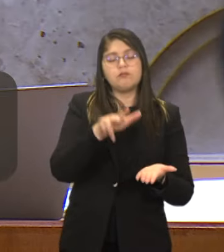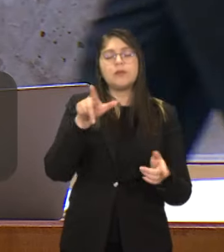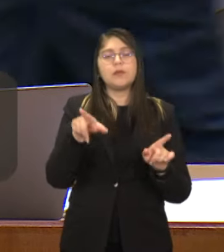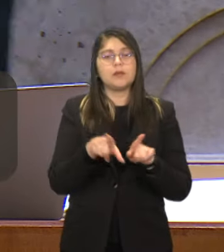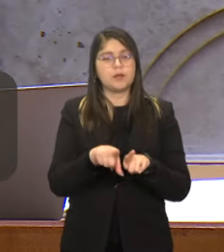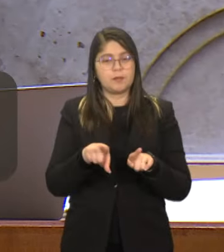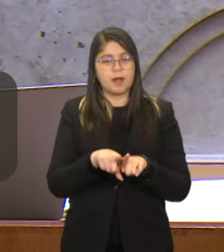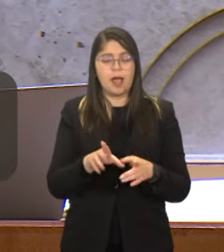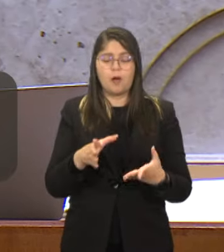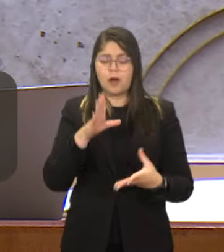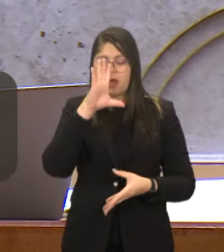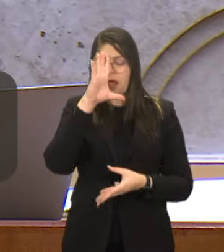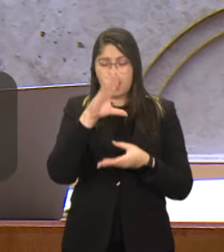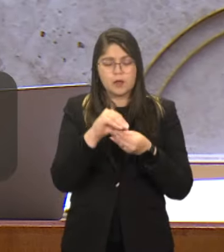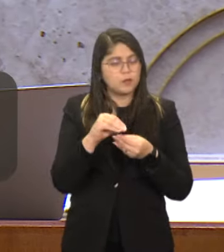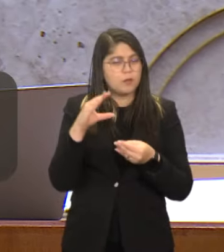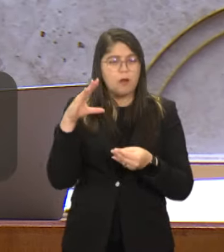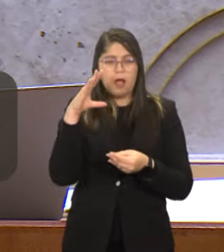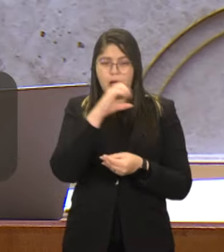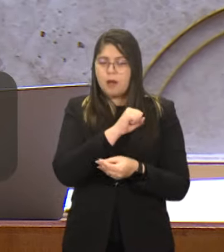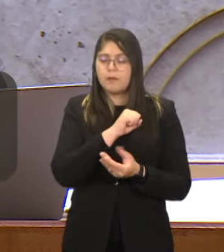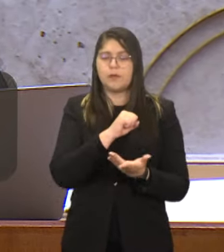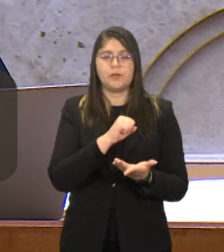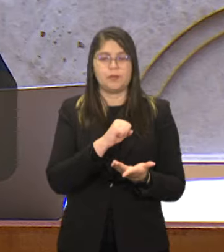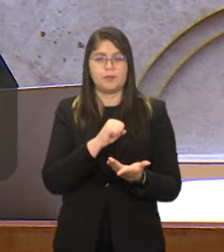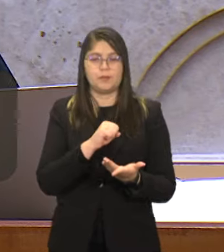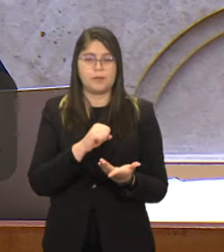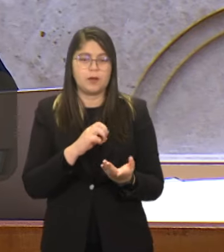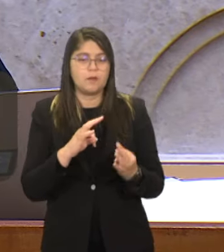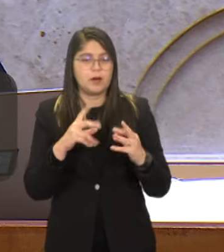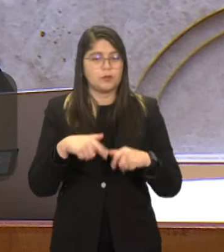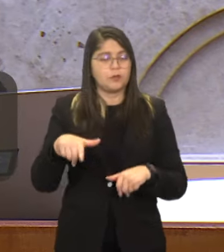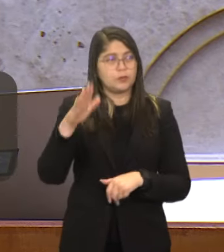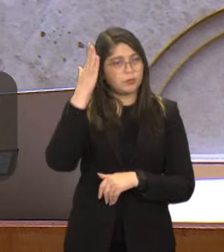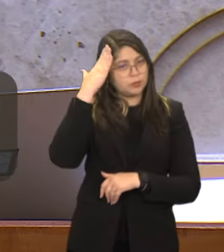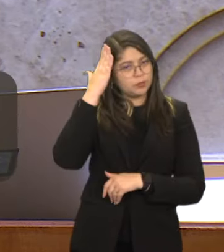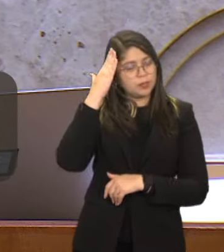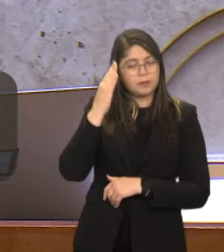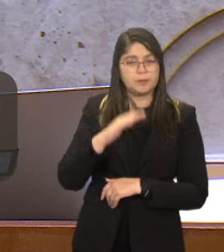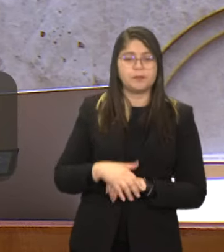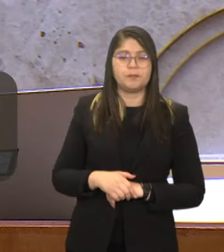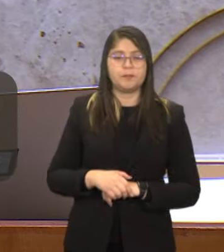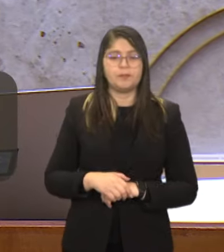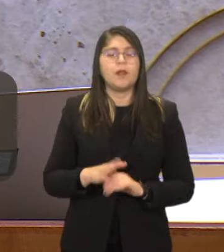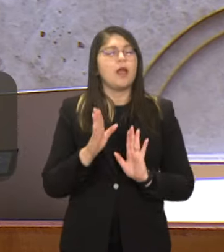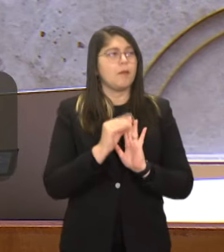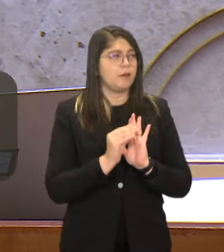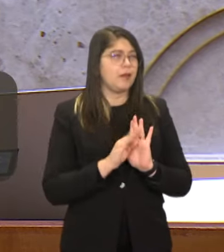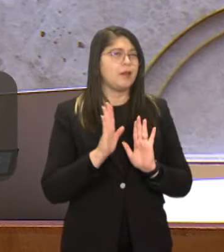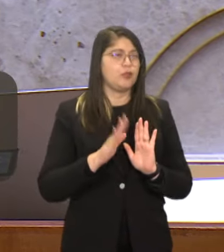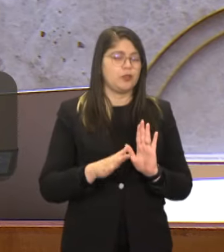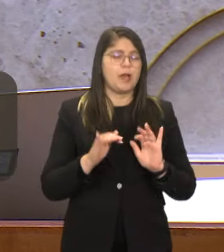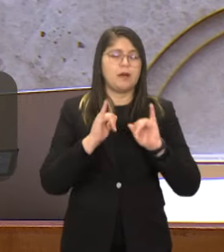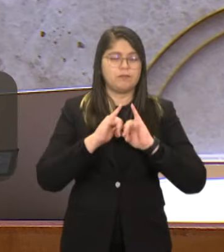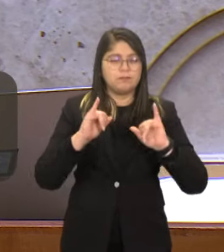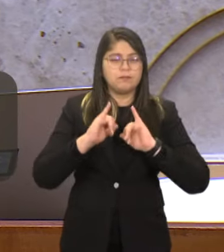um resumo muito breve para que todos estejam a par, embora a matéria já tenha sido amplamente